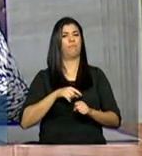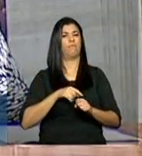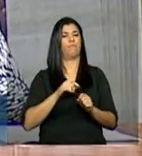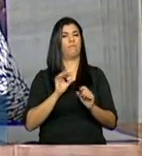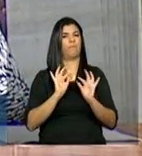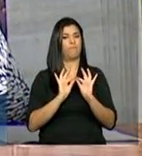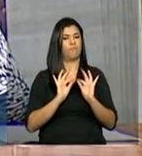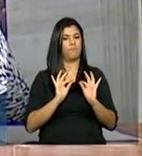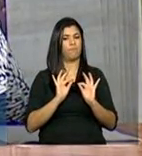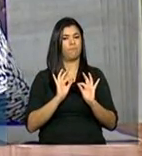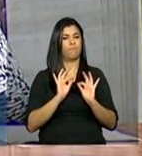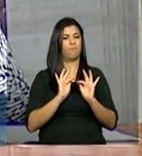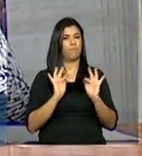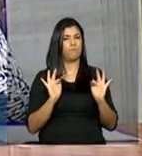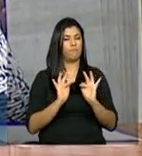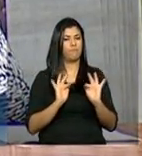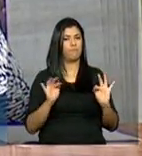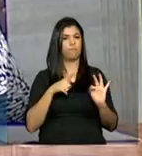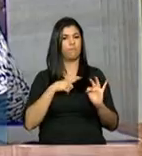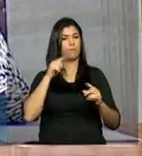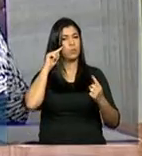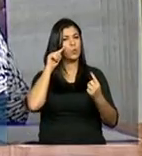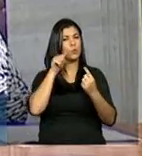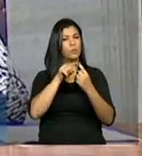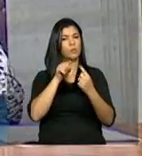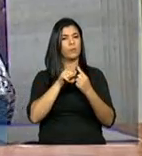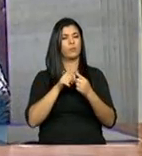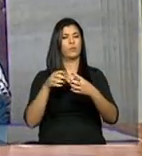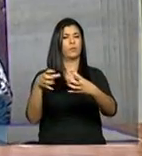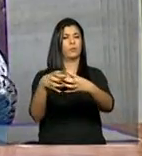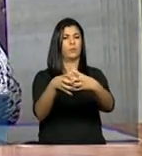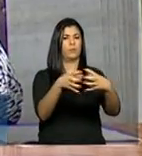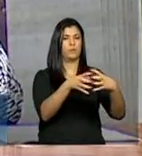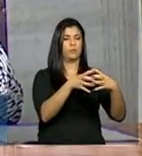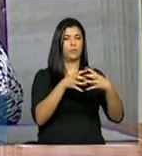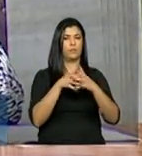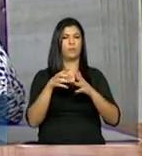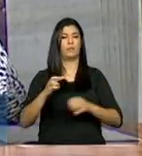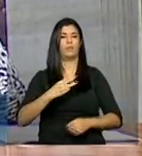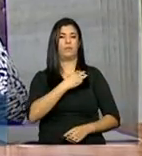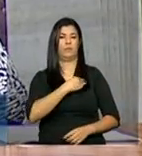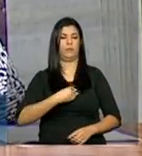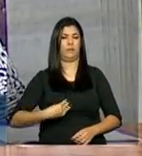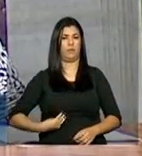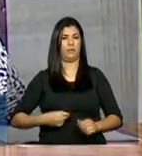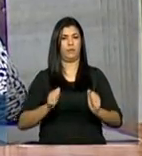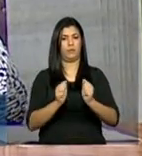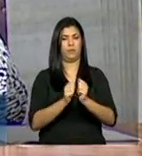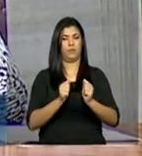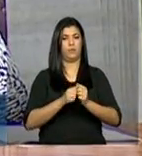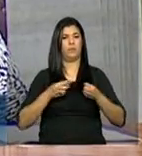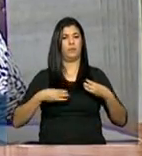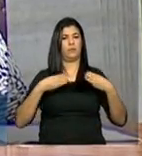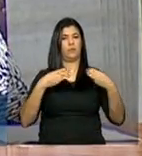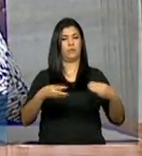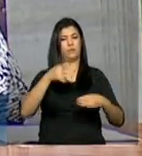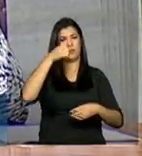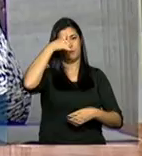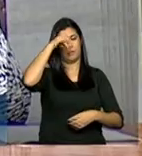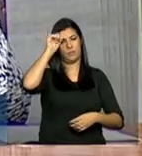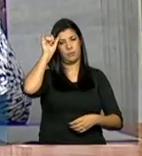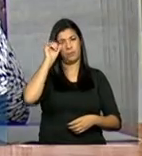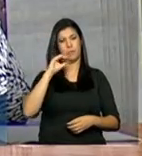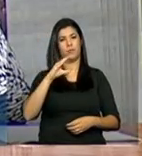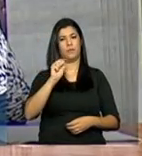que as equipes dos ministérios, mais as equipes do Ministério do Planejamento, da Fazenda e da Casa Civil, fazem